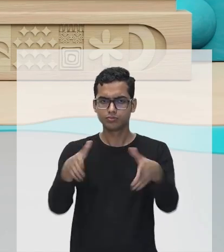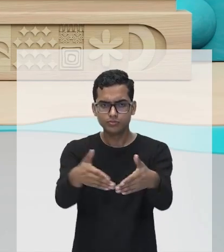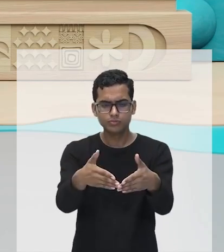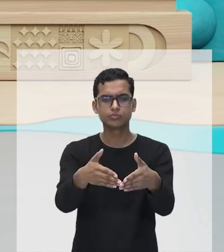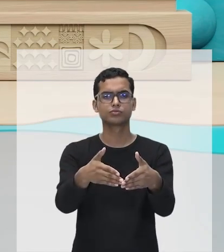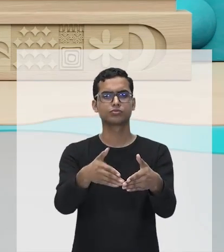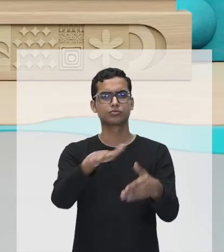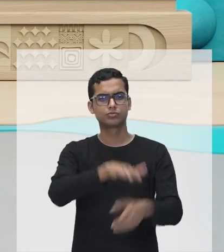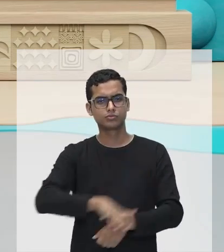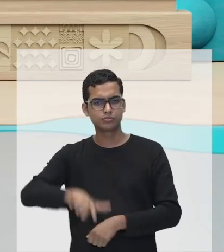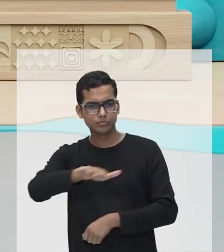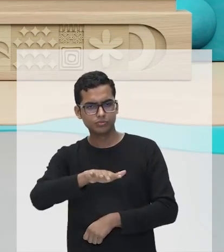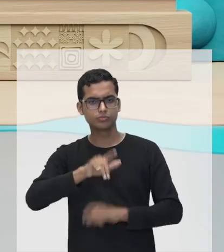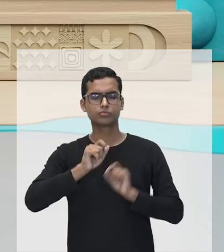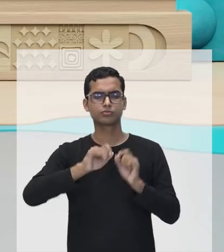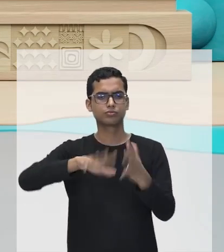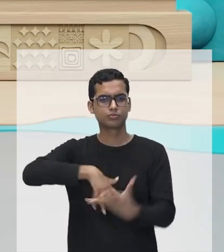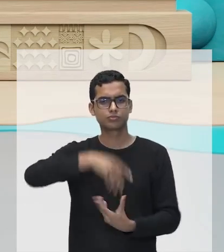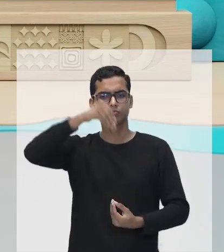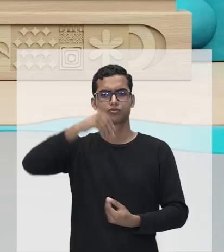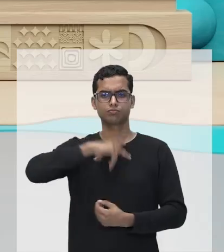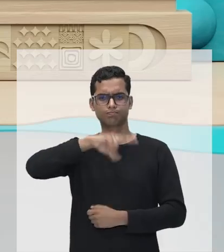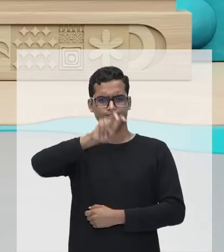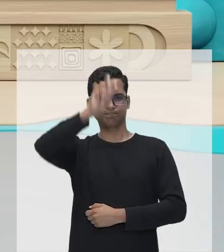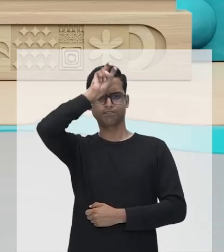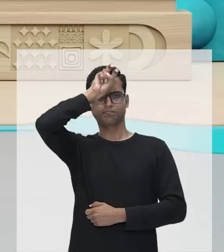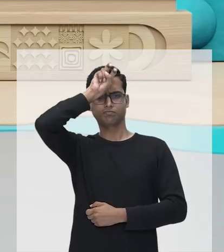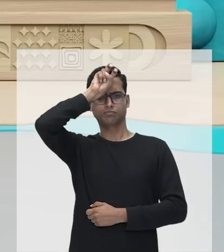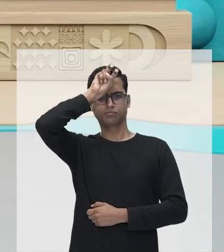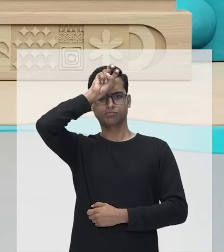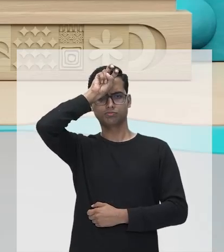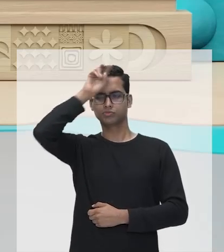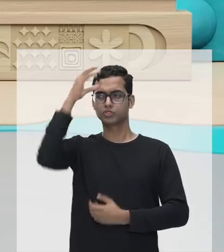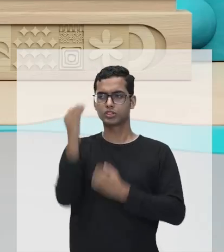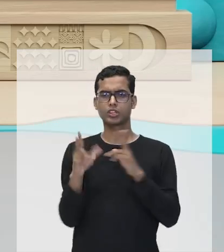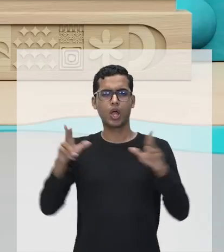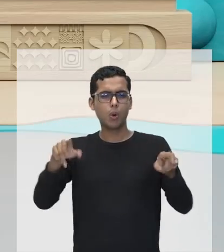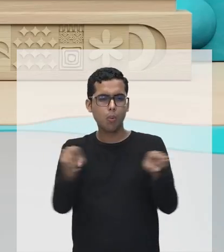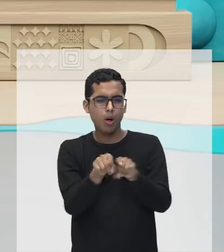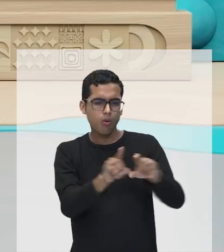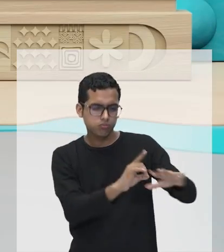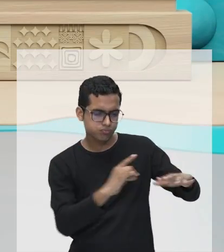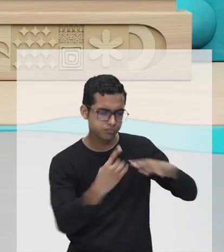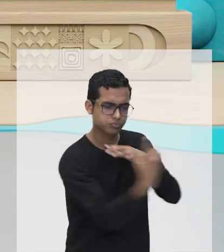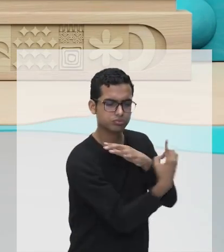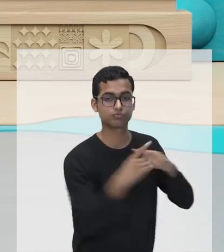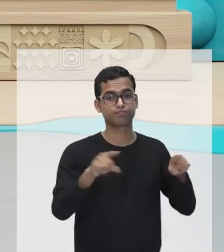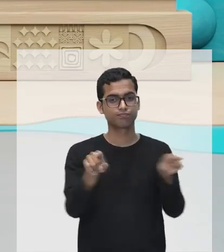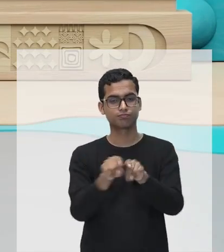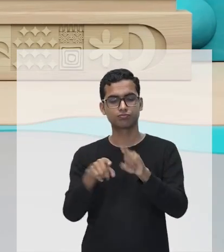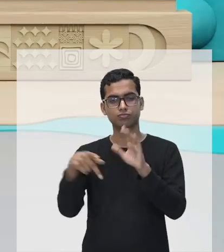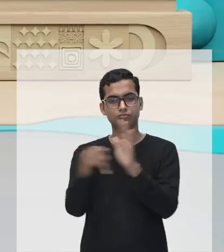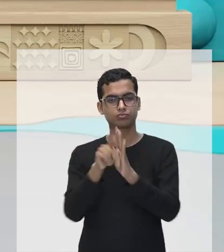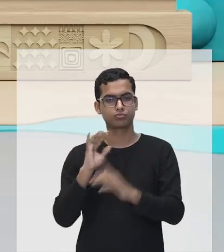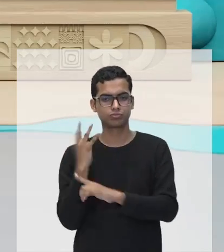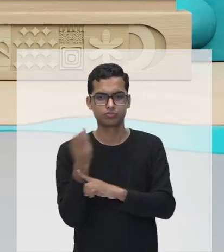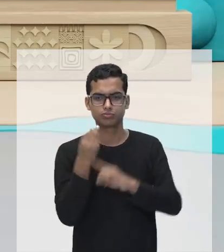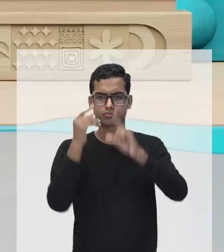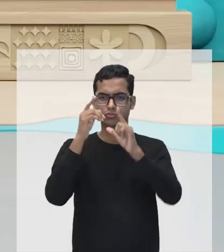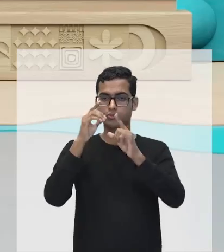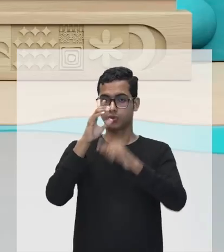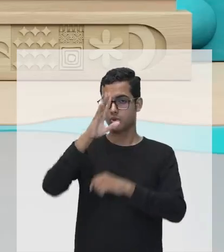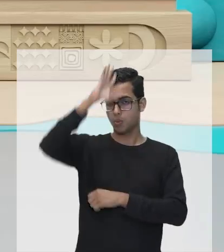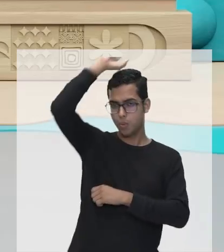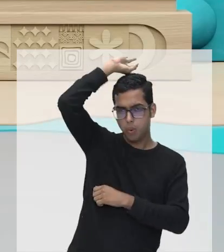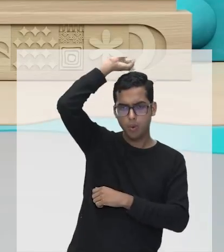a espiritualidade. O faraó, que era tido como um deus vivo. Aqui nós temos a arte românica, também muito voltada para